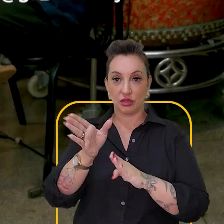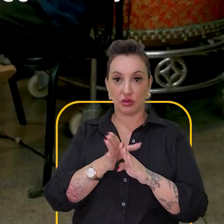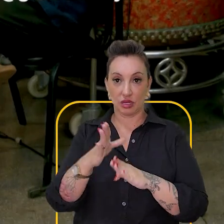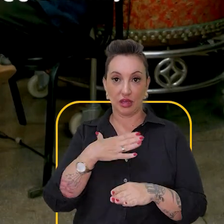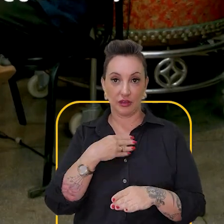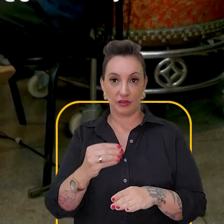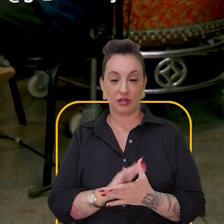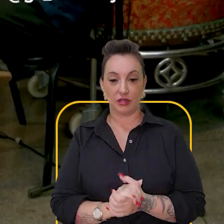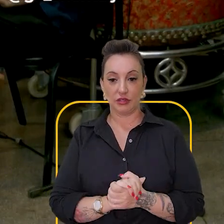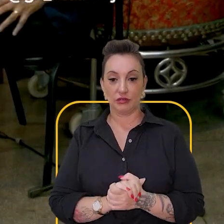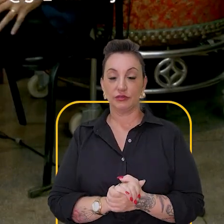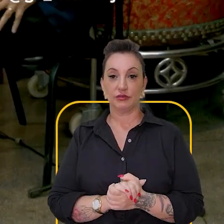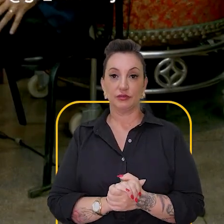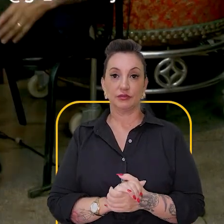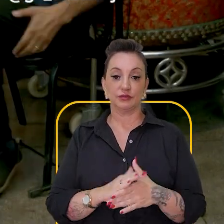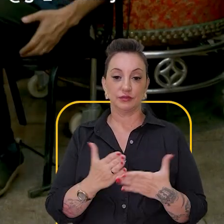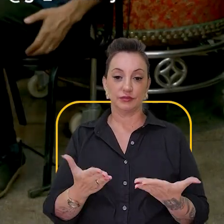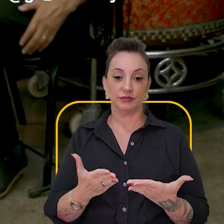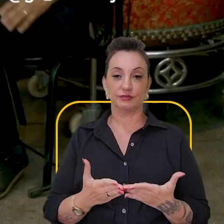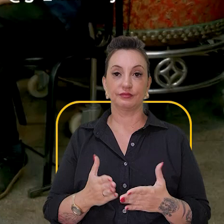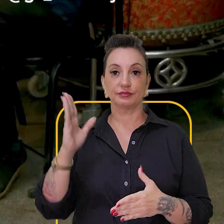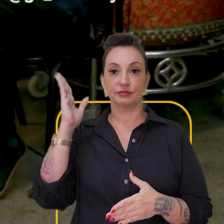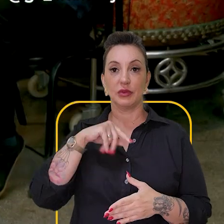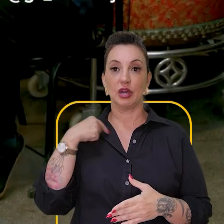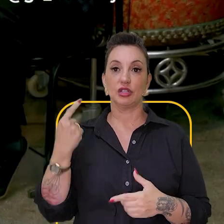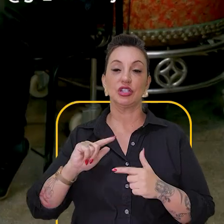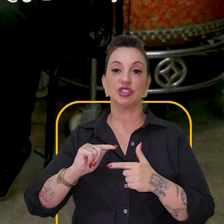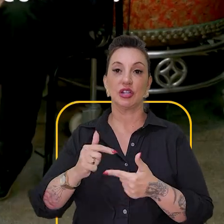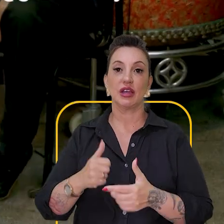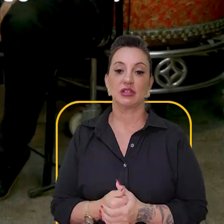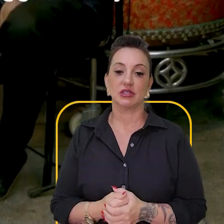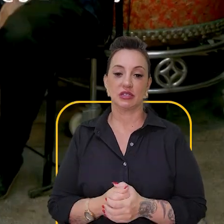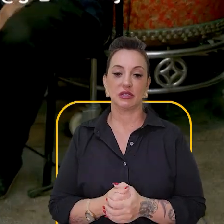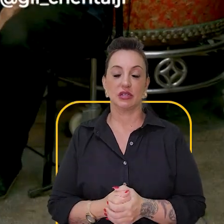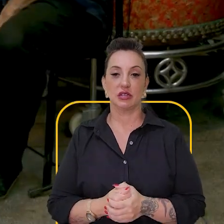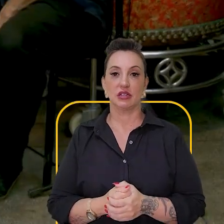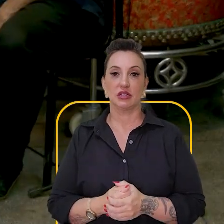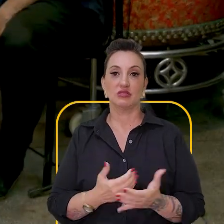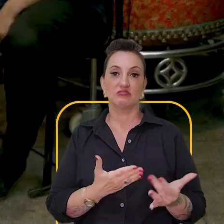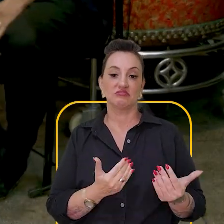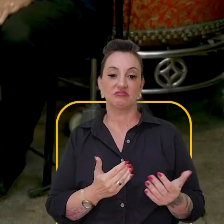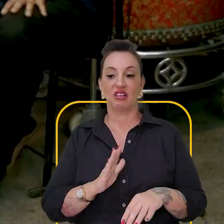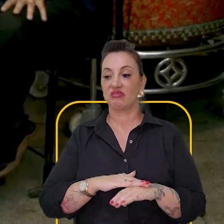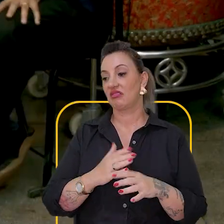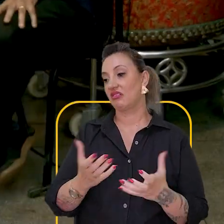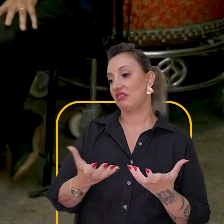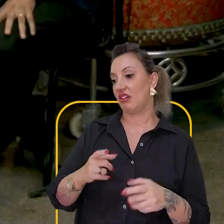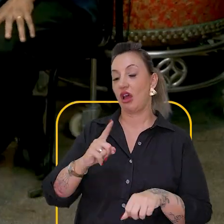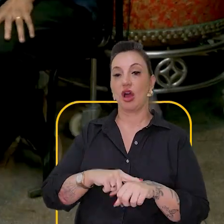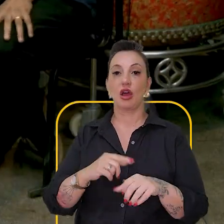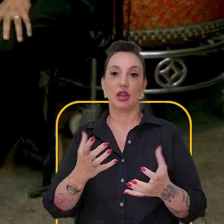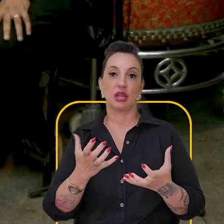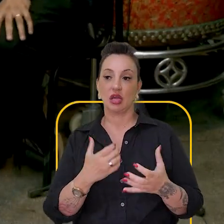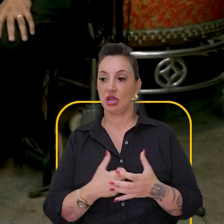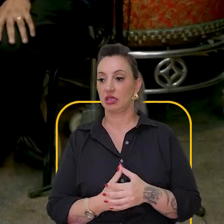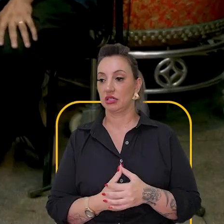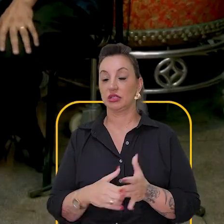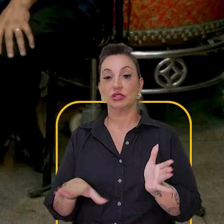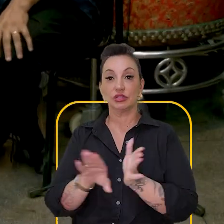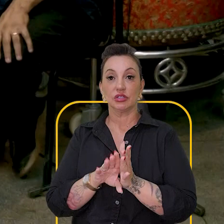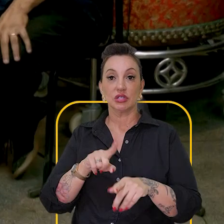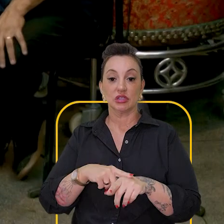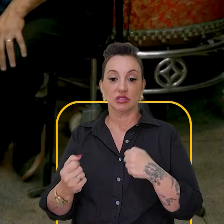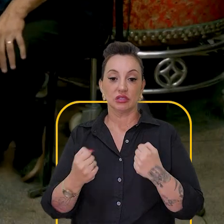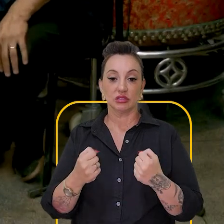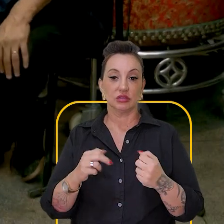educar os filhos então é uma é um mal da nossa geração né a meninada meio que faz o que quer na hora que quer e quando